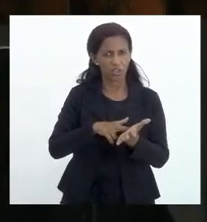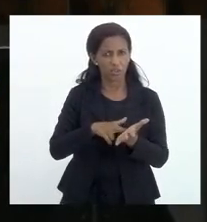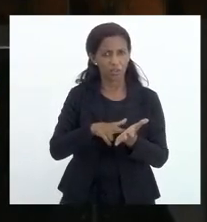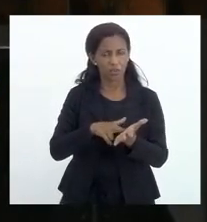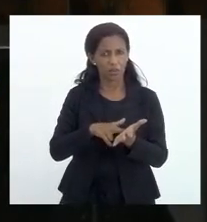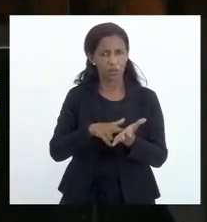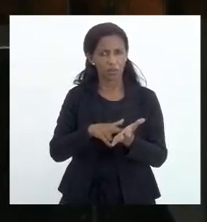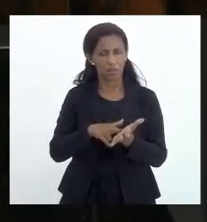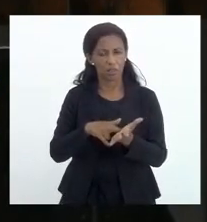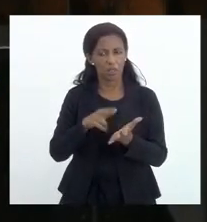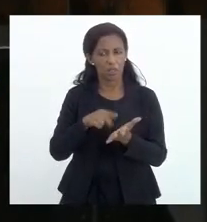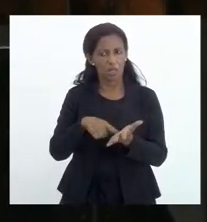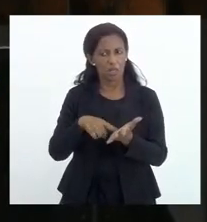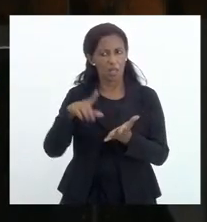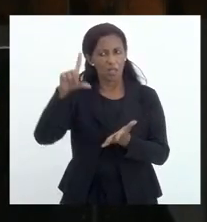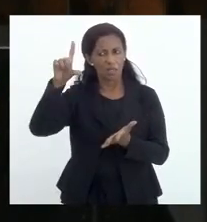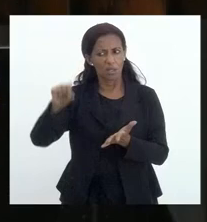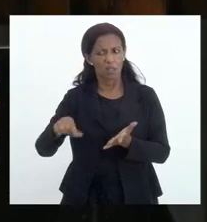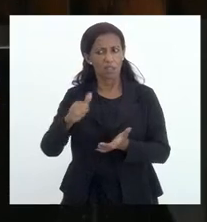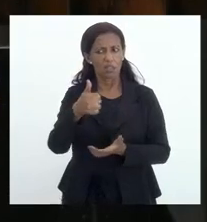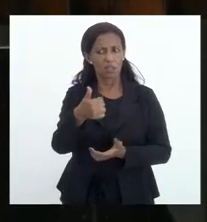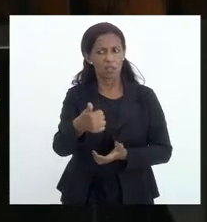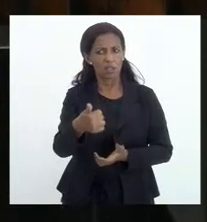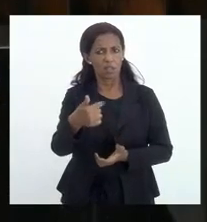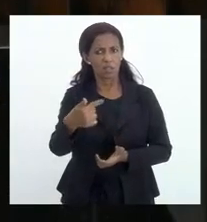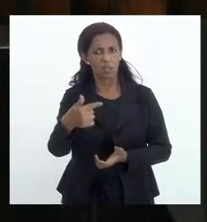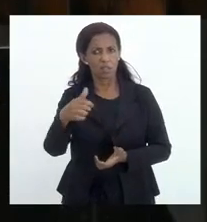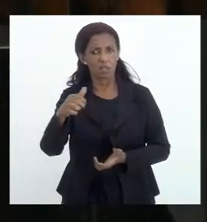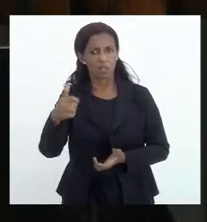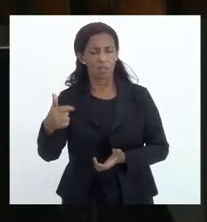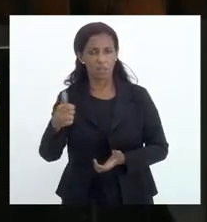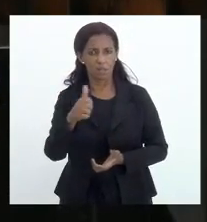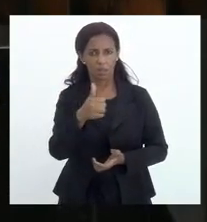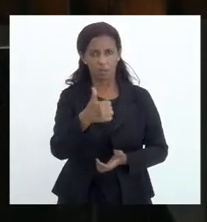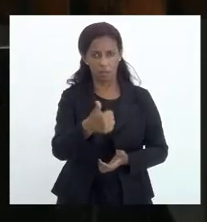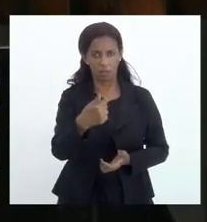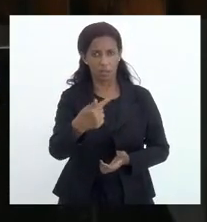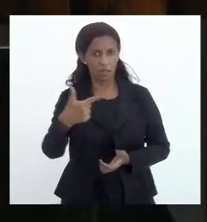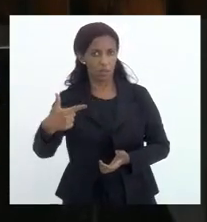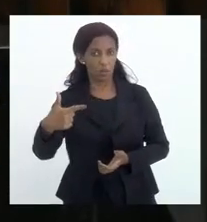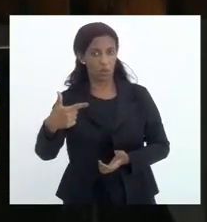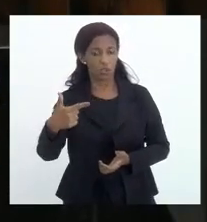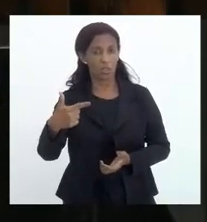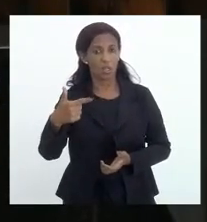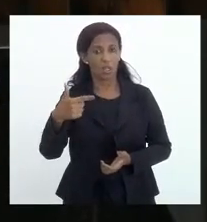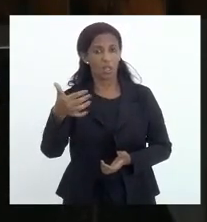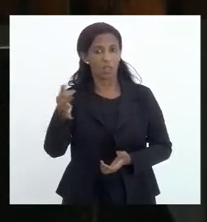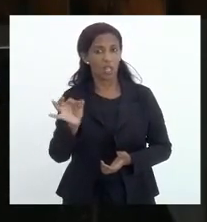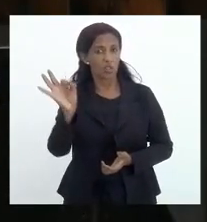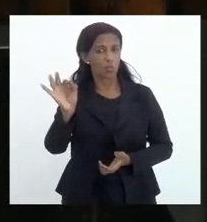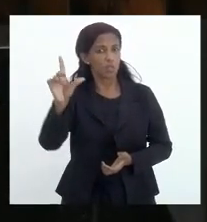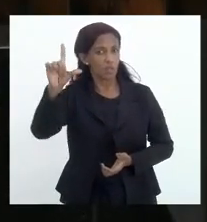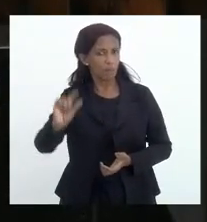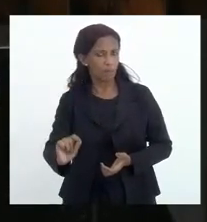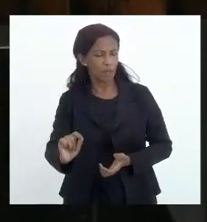União, esse estoque cairia para 172, 10% a menos do valor original. Onde que quero chegar?